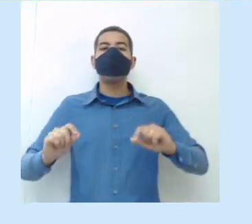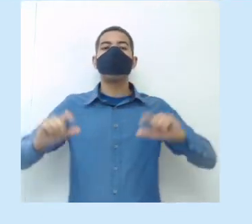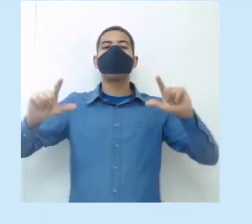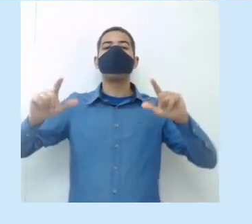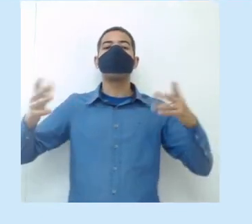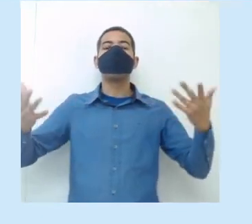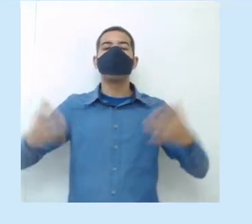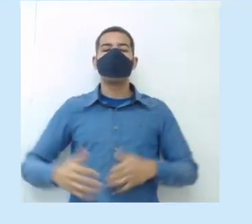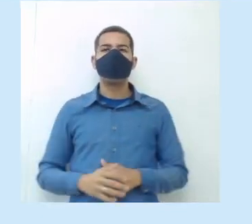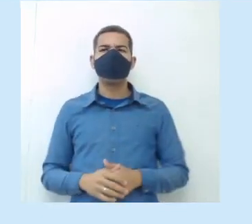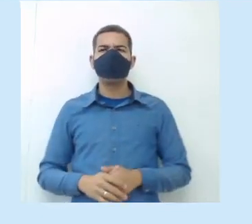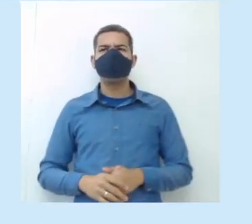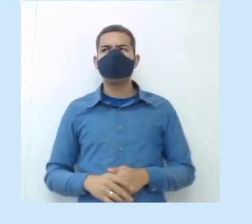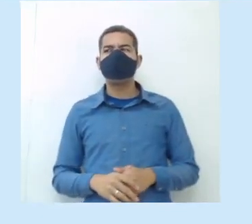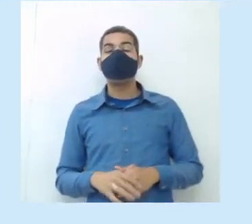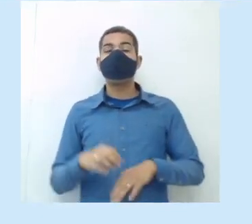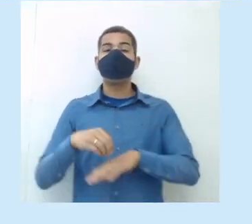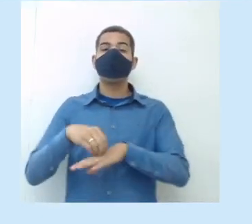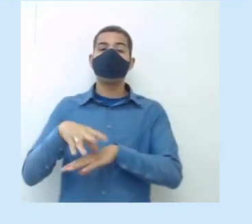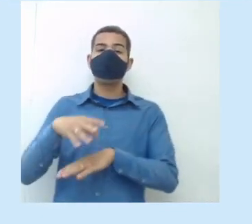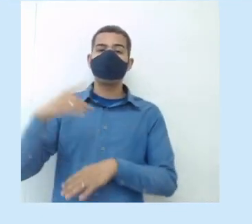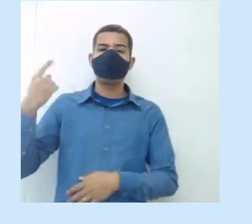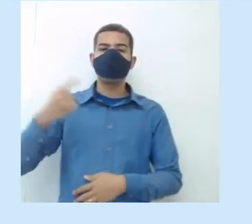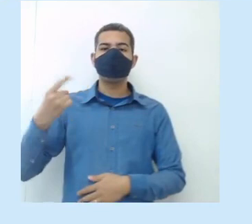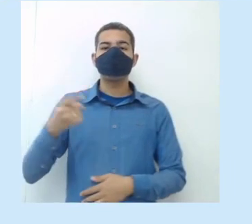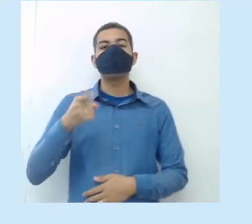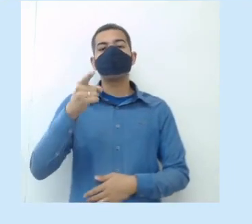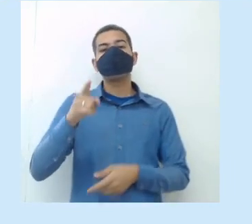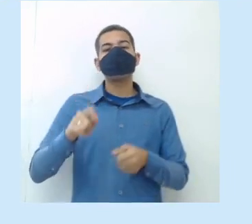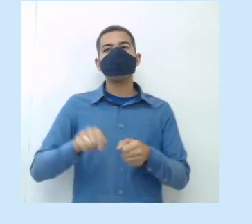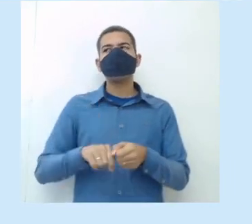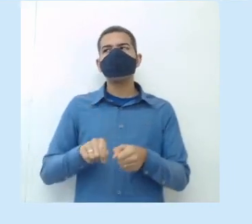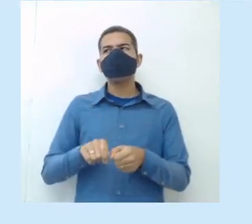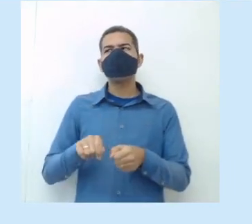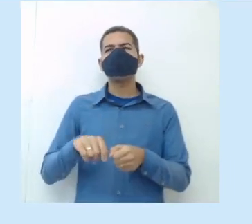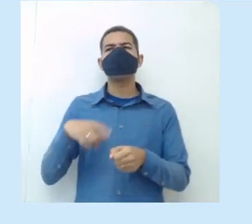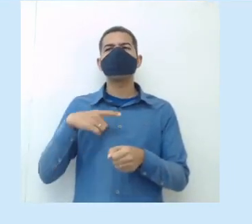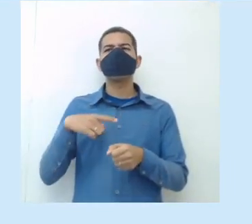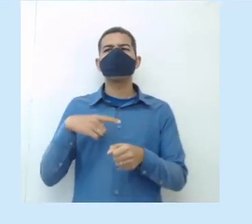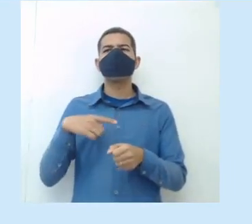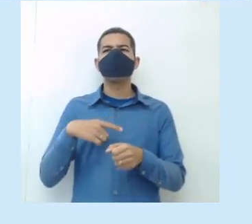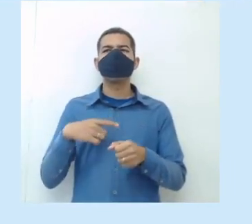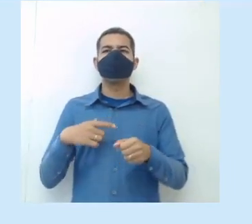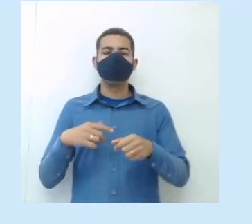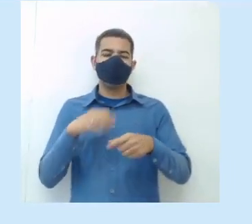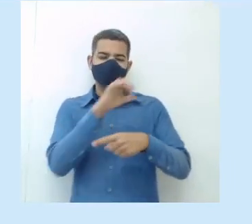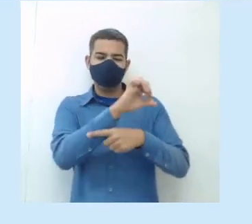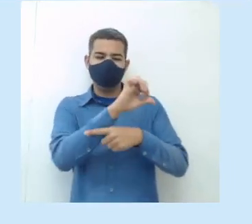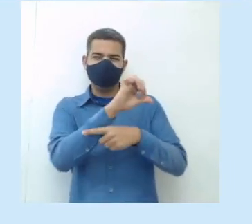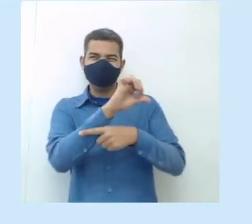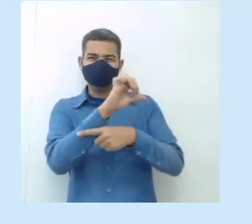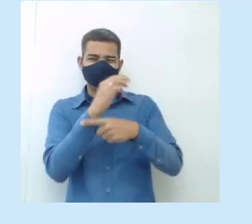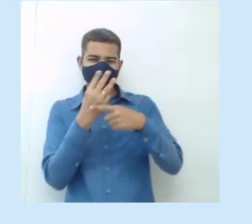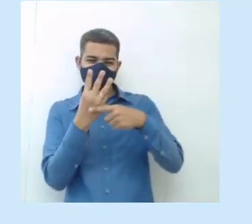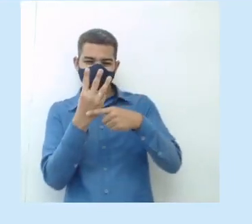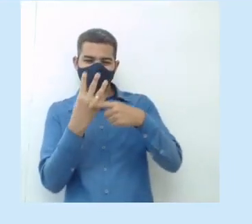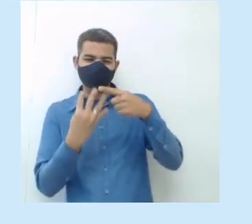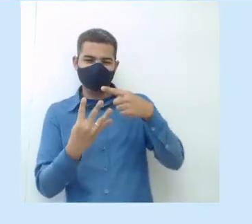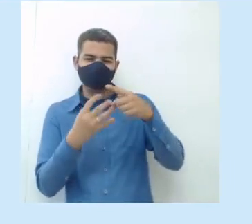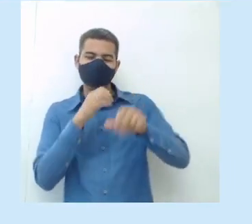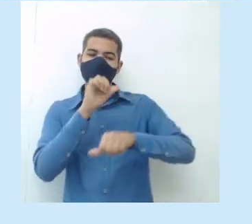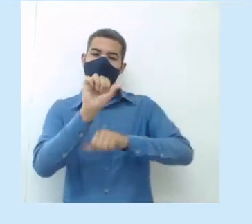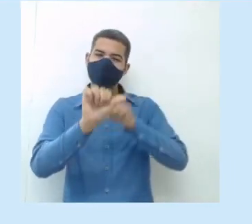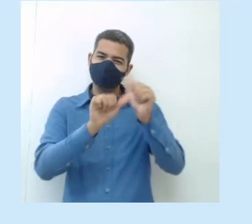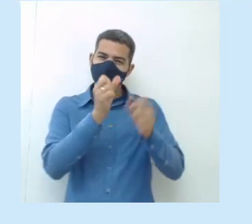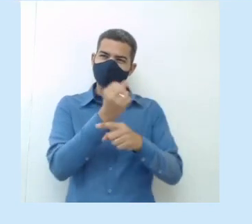aí que eu vou te dar, tá? Primeiro, você vai transformar essa fração mista aí de 9 e 3 quartos em